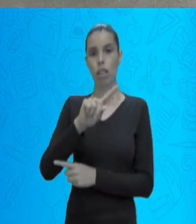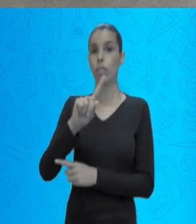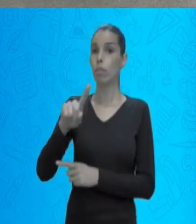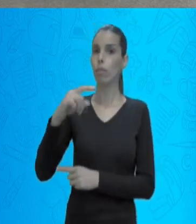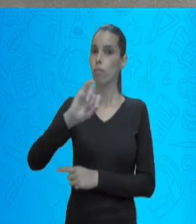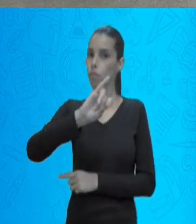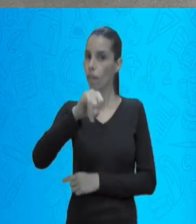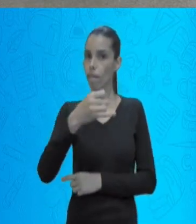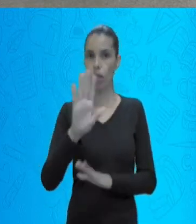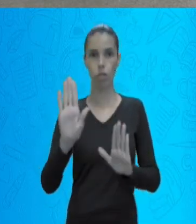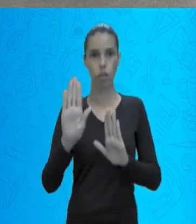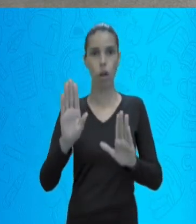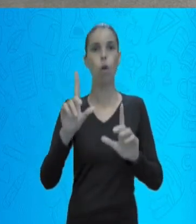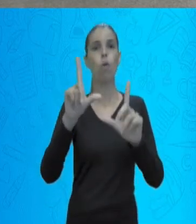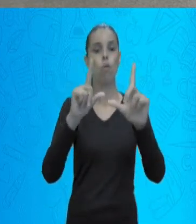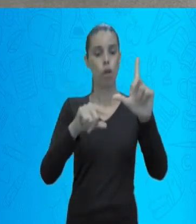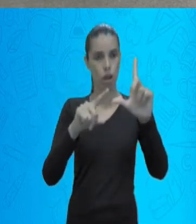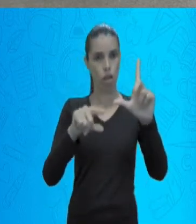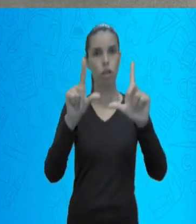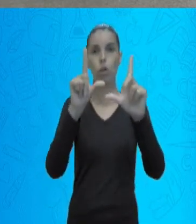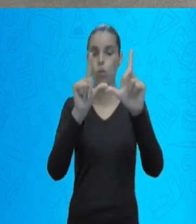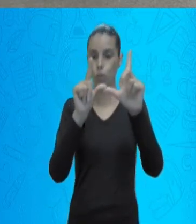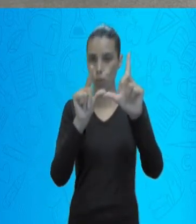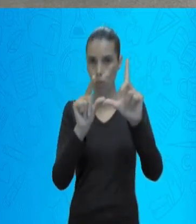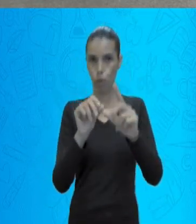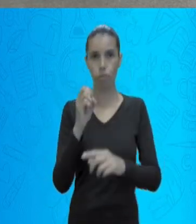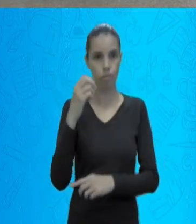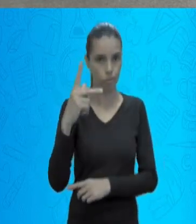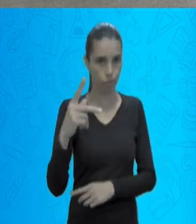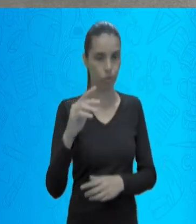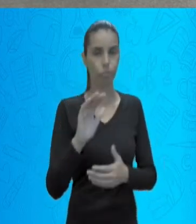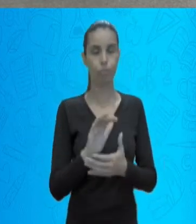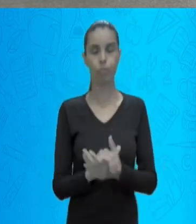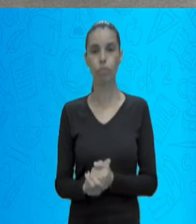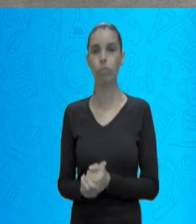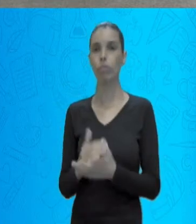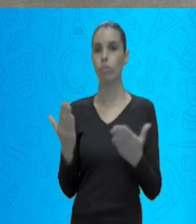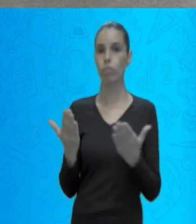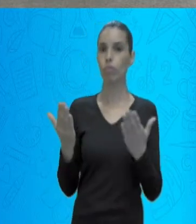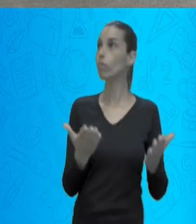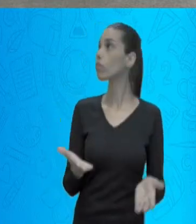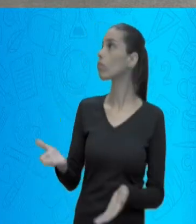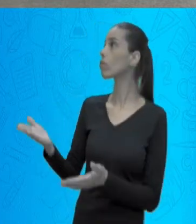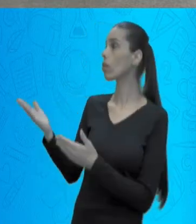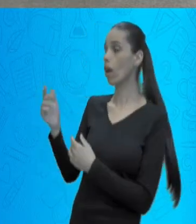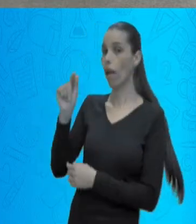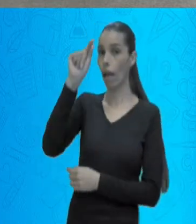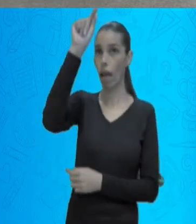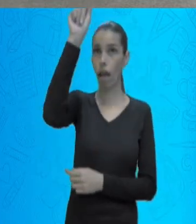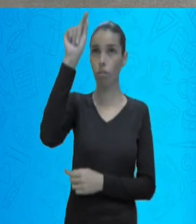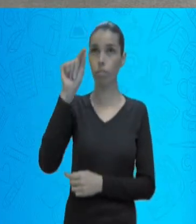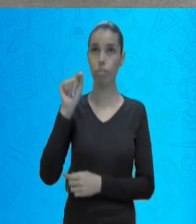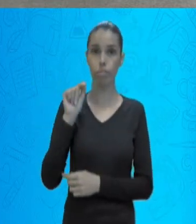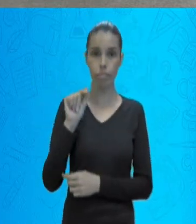bom? Ponto de exclamação, um nome um pouquinho diferente, mas um sinal